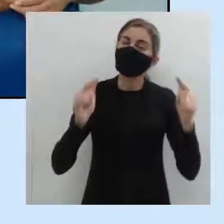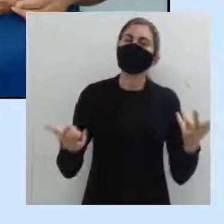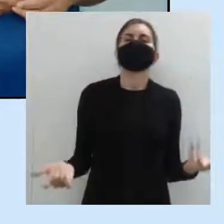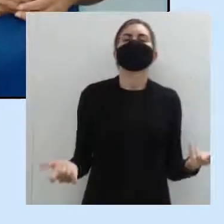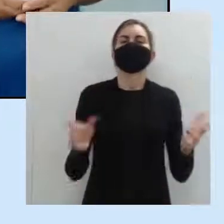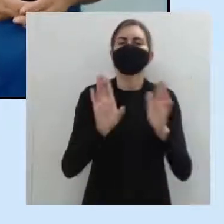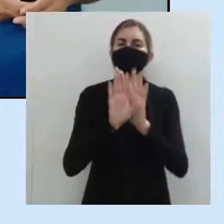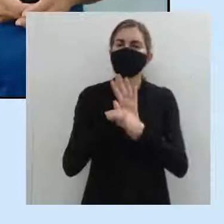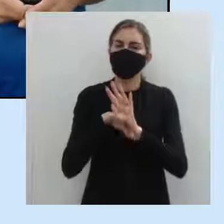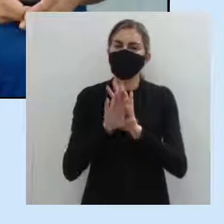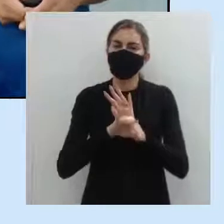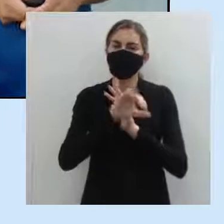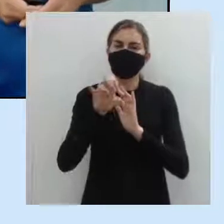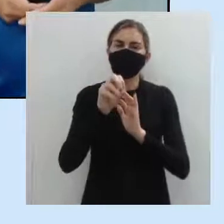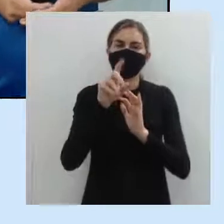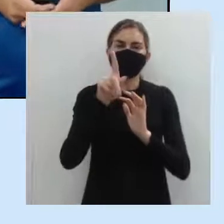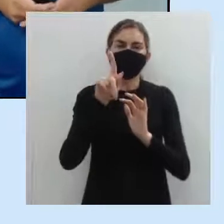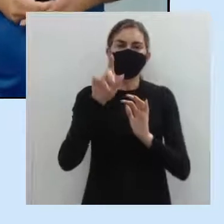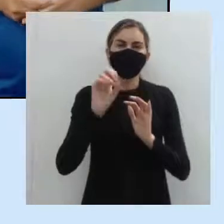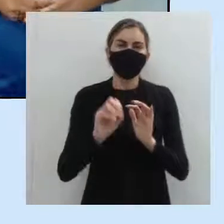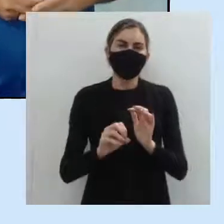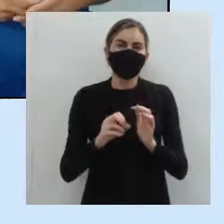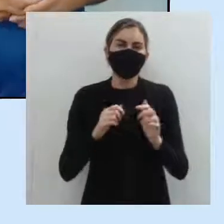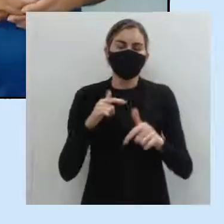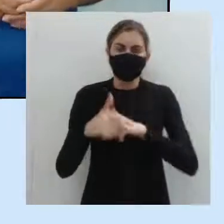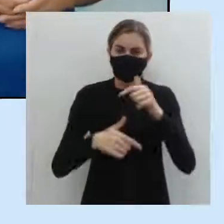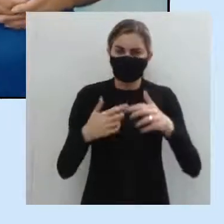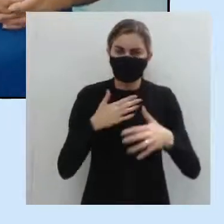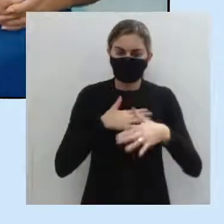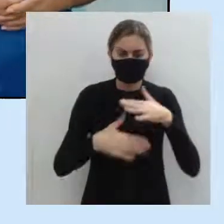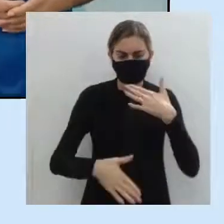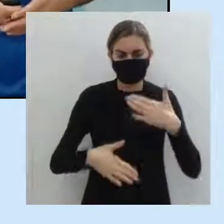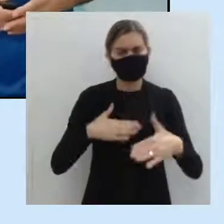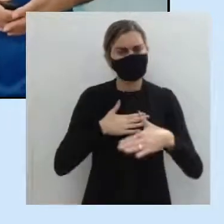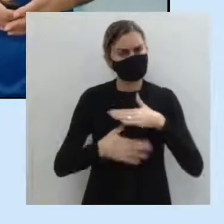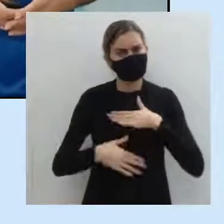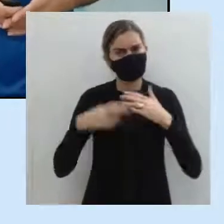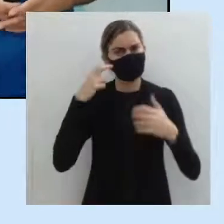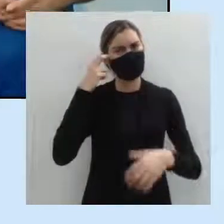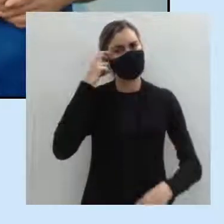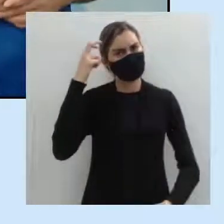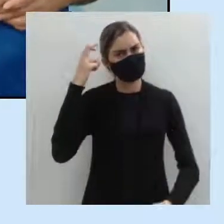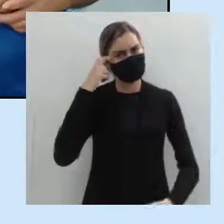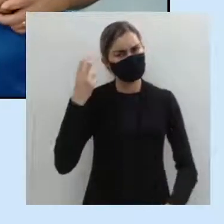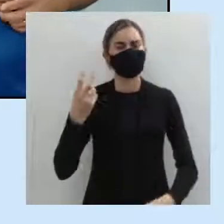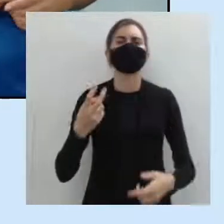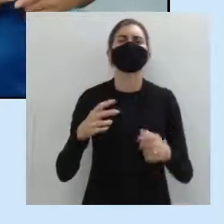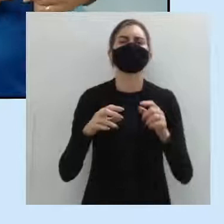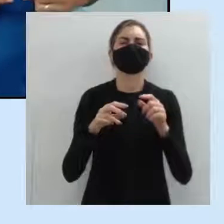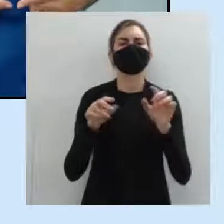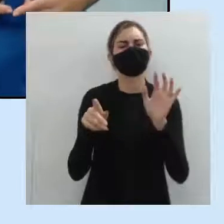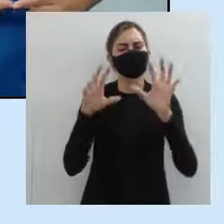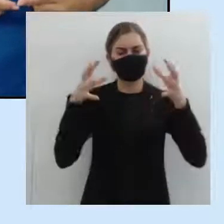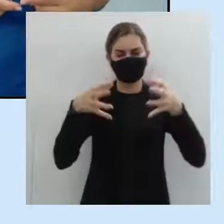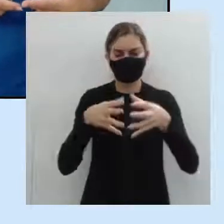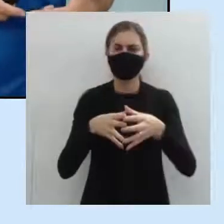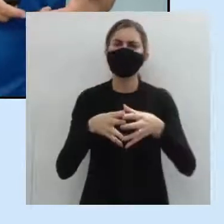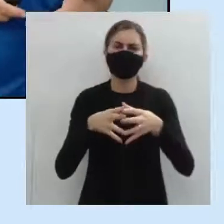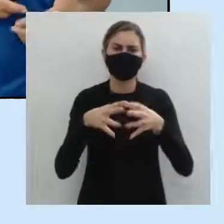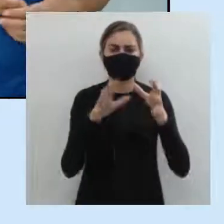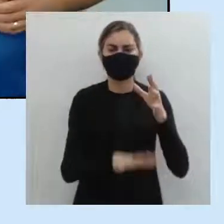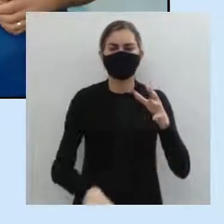O conceito de jogo consiste numa atividade física ou intelectual formada por um conjunto